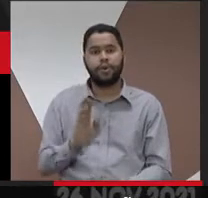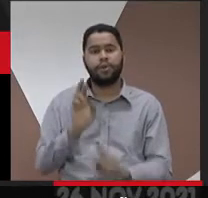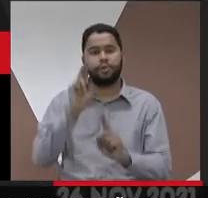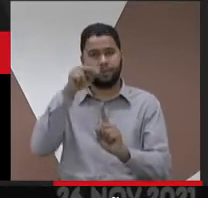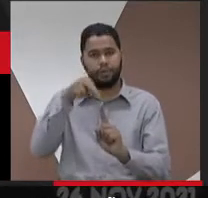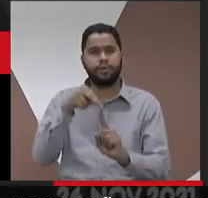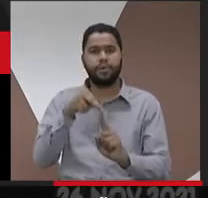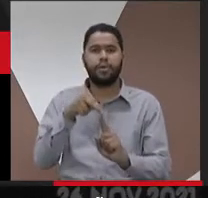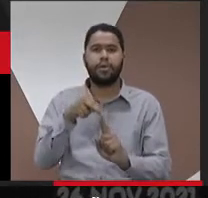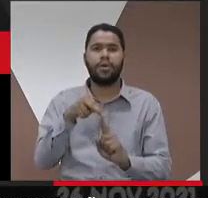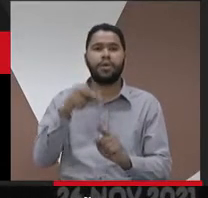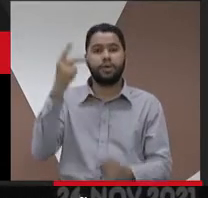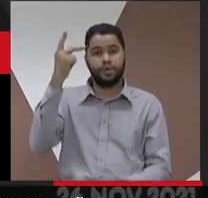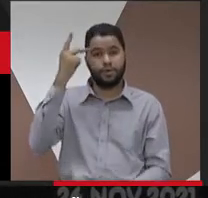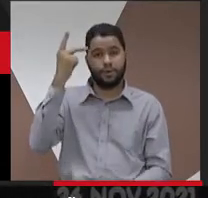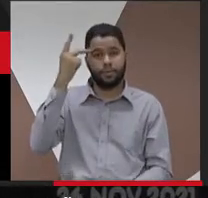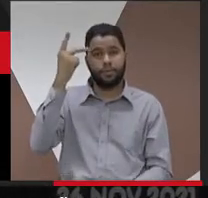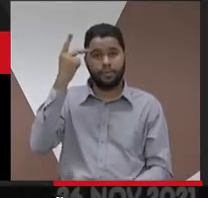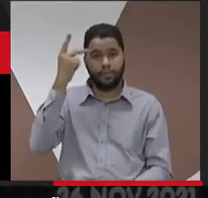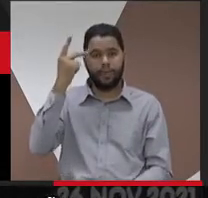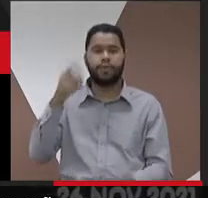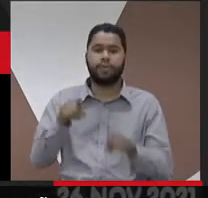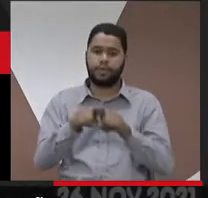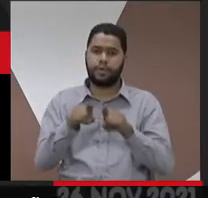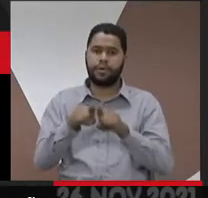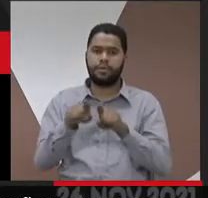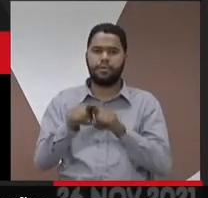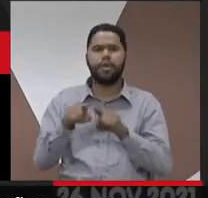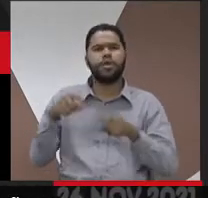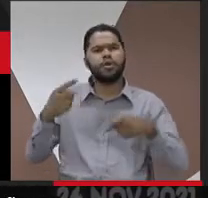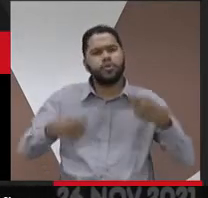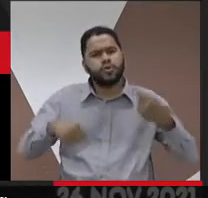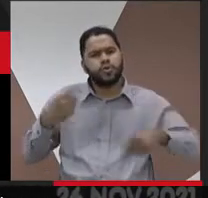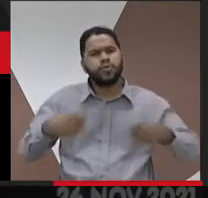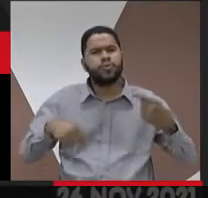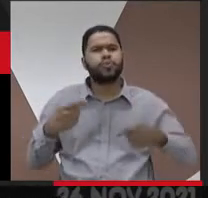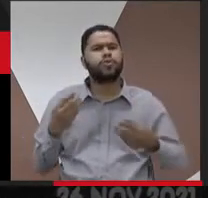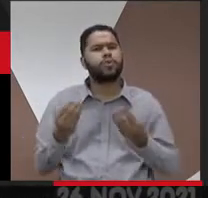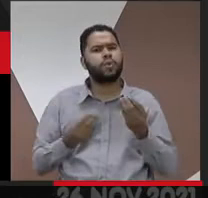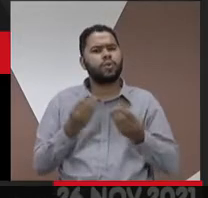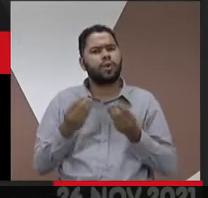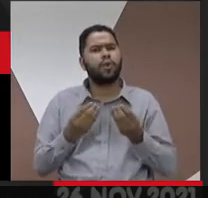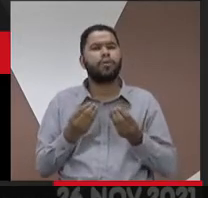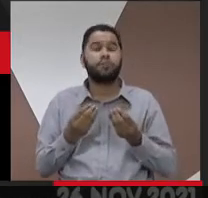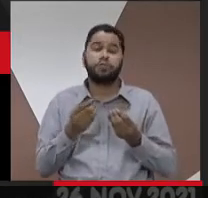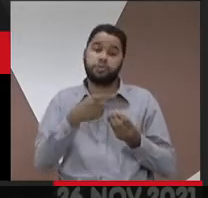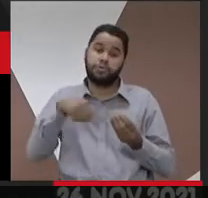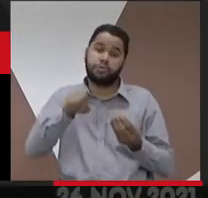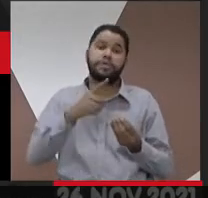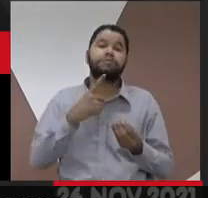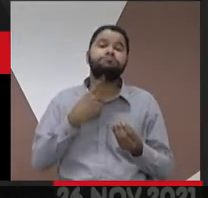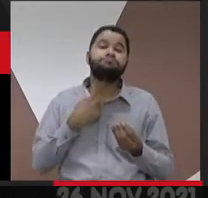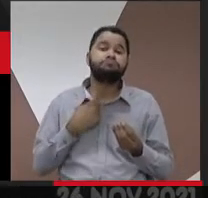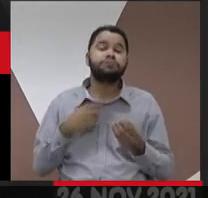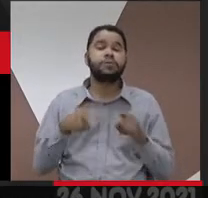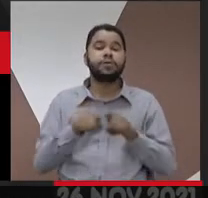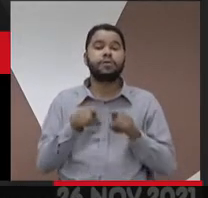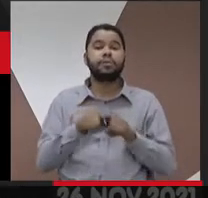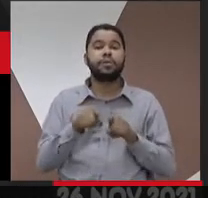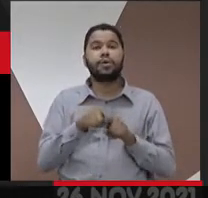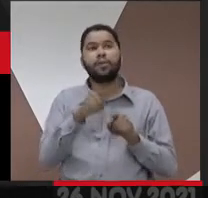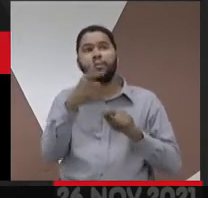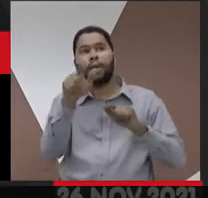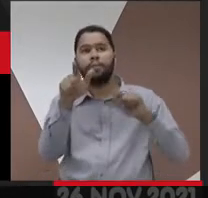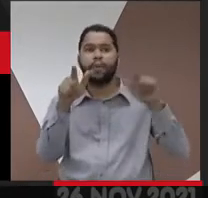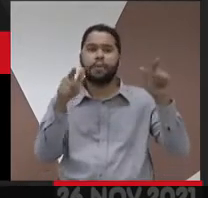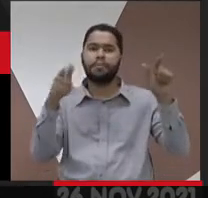o rodoanel de São Paulo. Nós também podemos discuti-lo depois, se vossas excelências desejarem. E em outras partes do mundo, eles